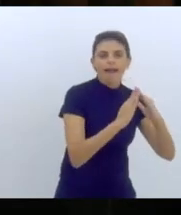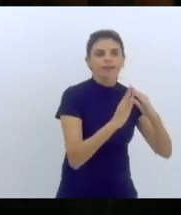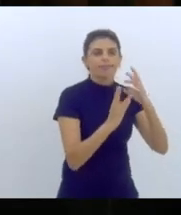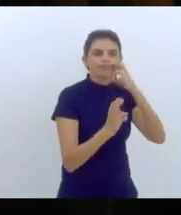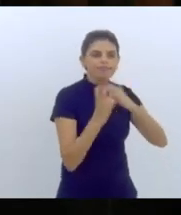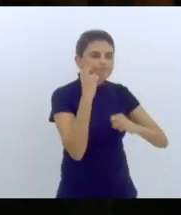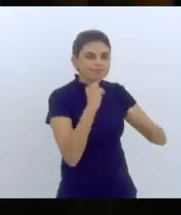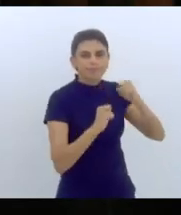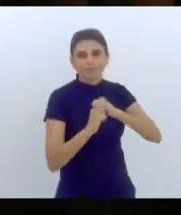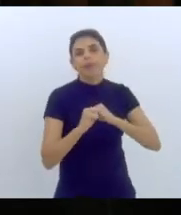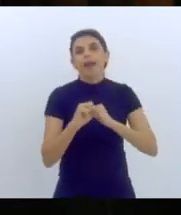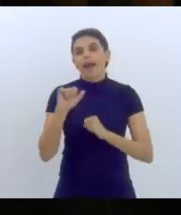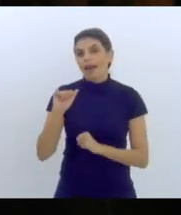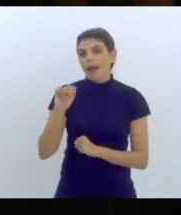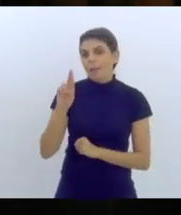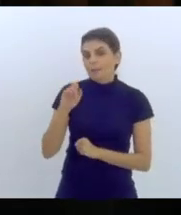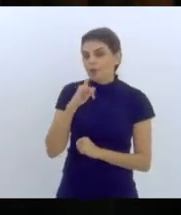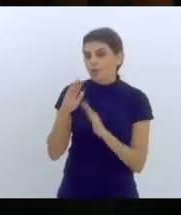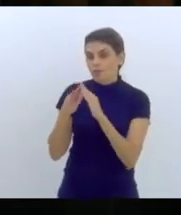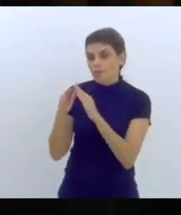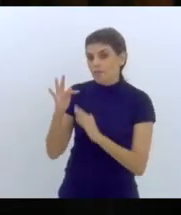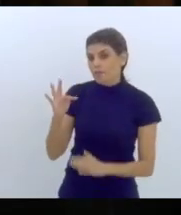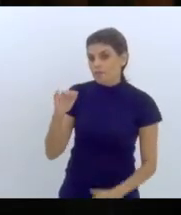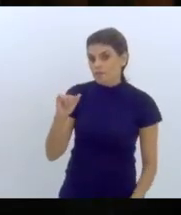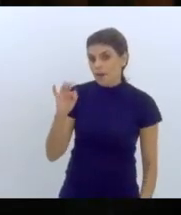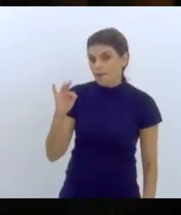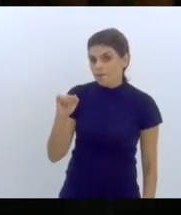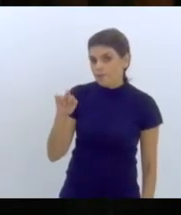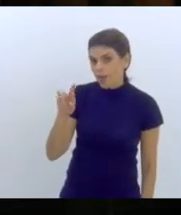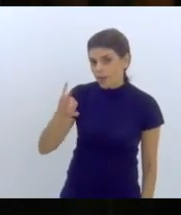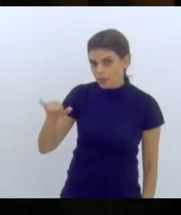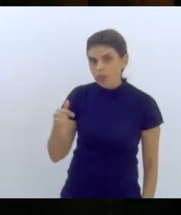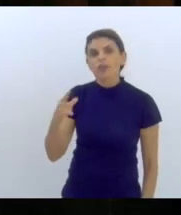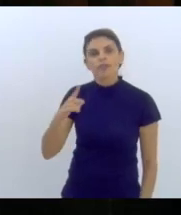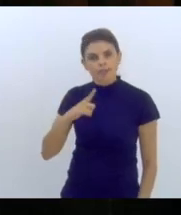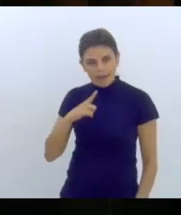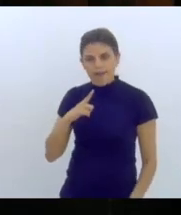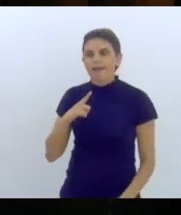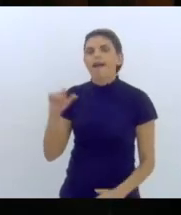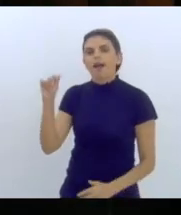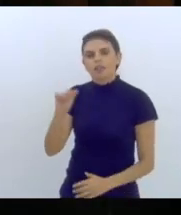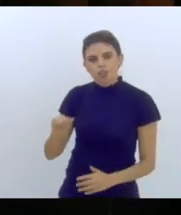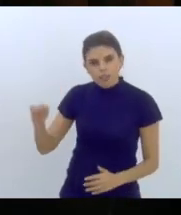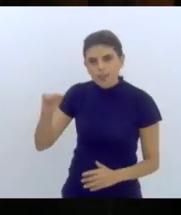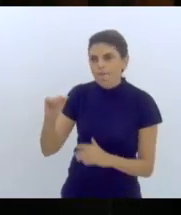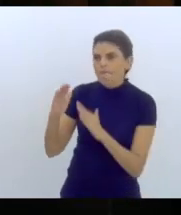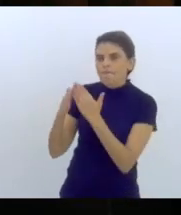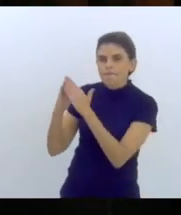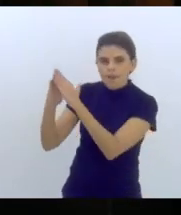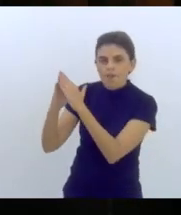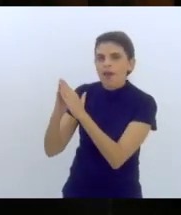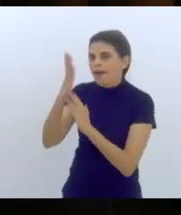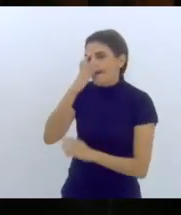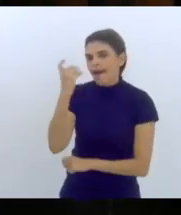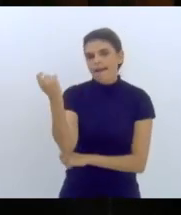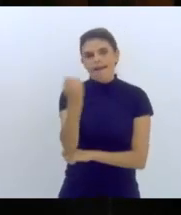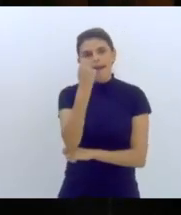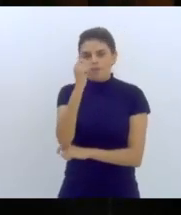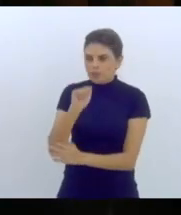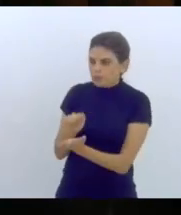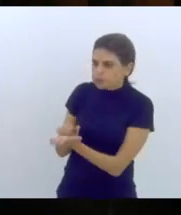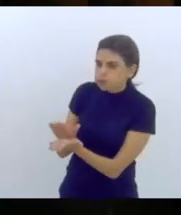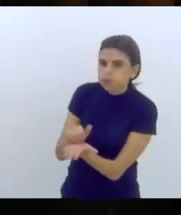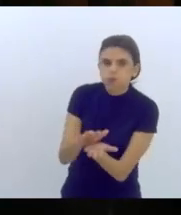FAFERJ, à Federação de Favelas do Rio de Janeiro, que está acompanhando essa situação gravíssima do despejo.